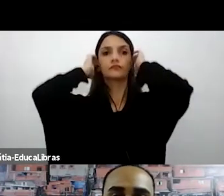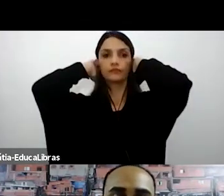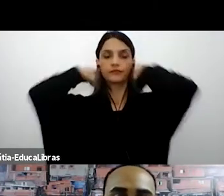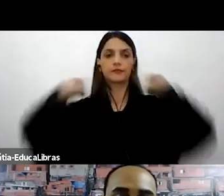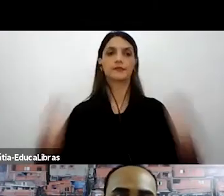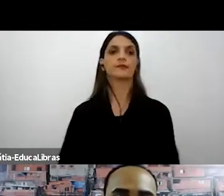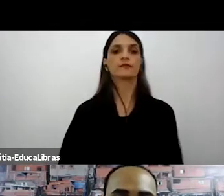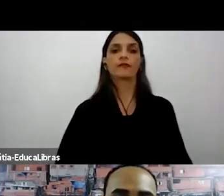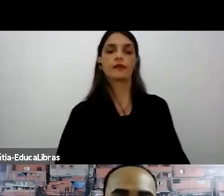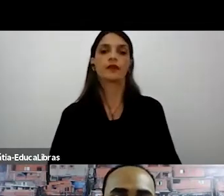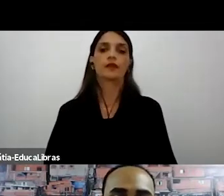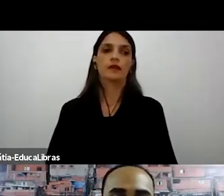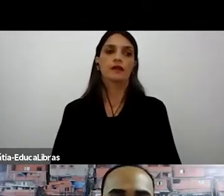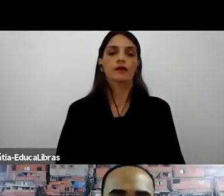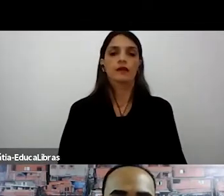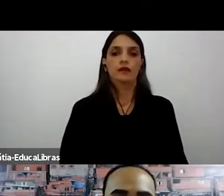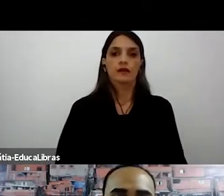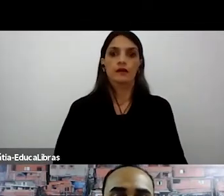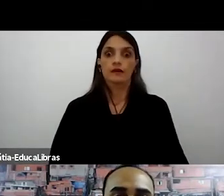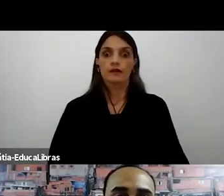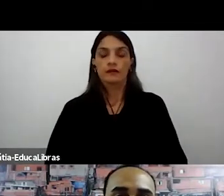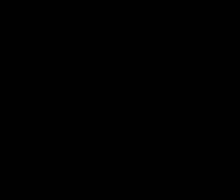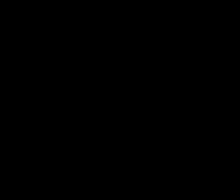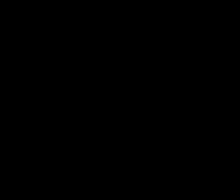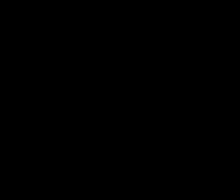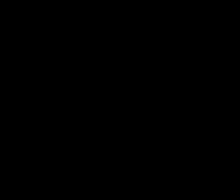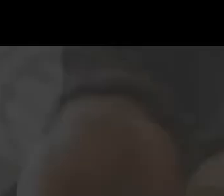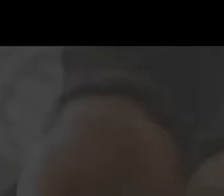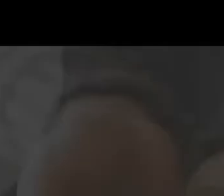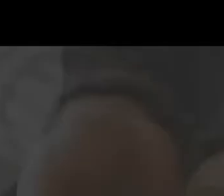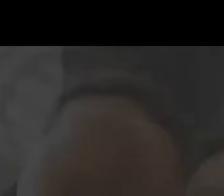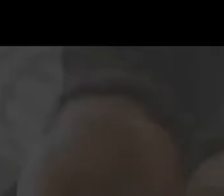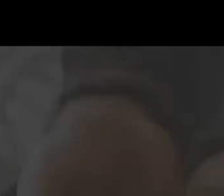para todo mundo ver. Tchan, tchan, tchan, tchan, né?